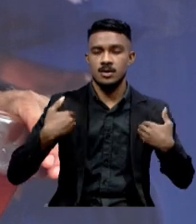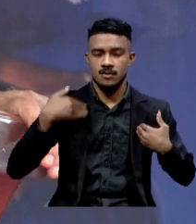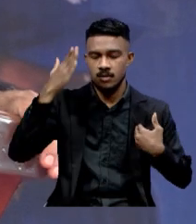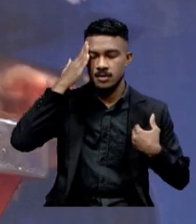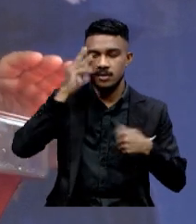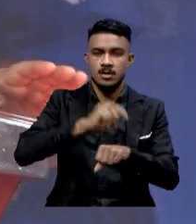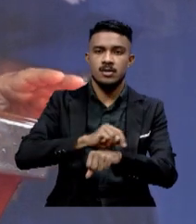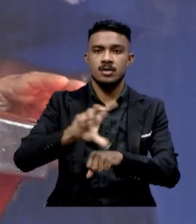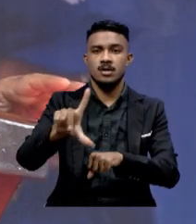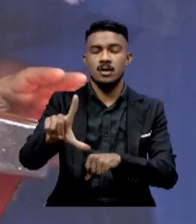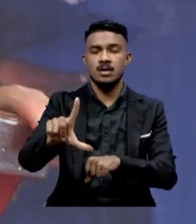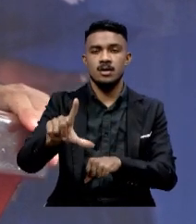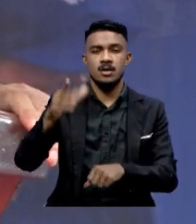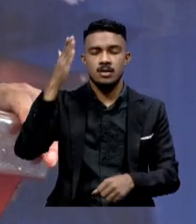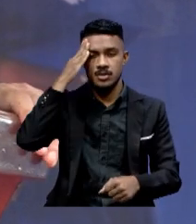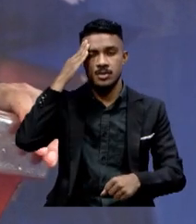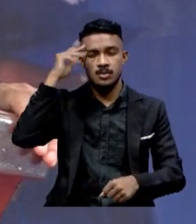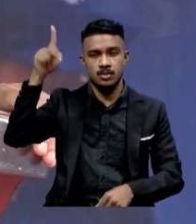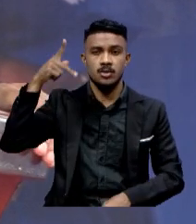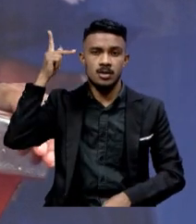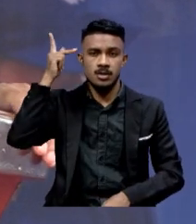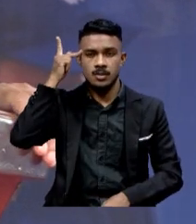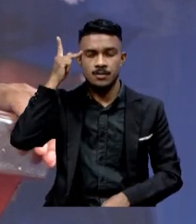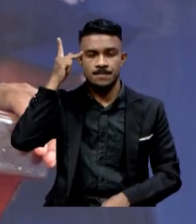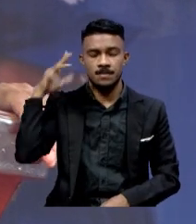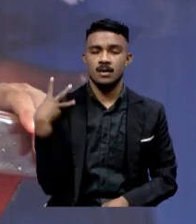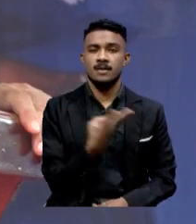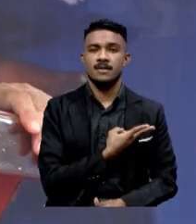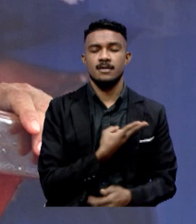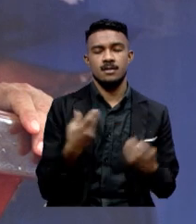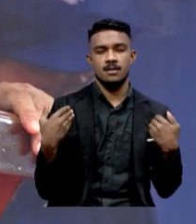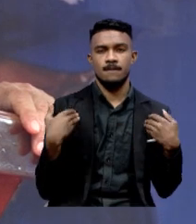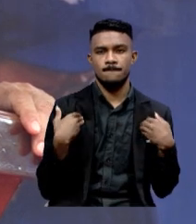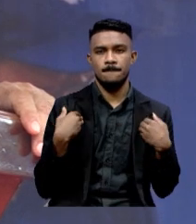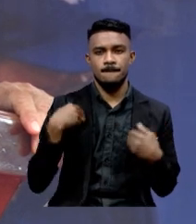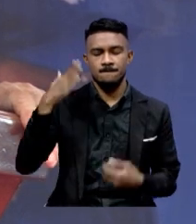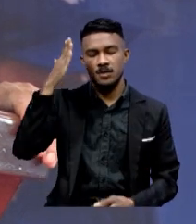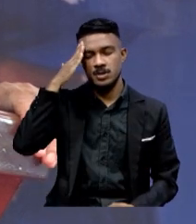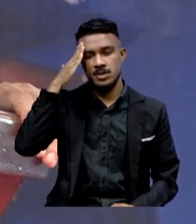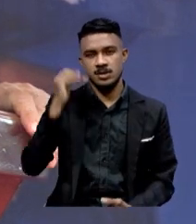nacional. Consenso político e daí a consciência